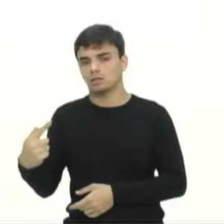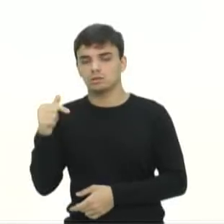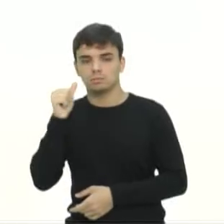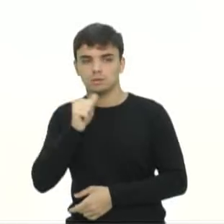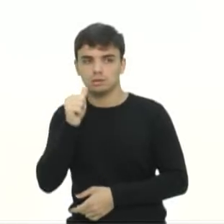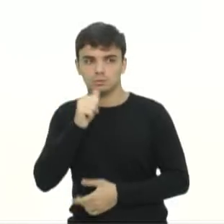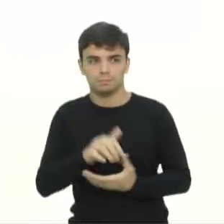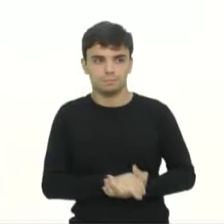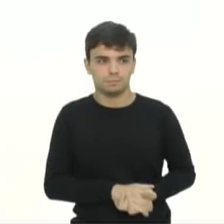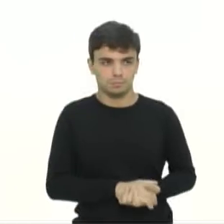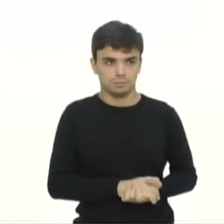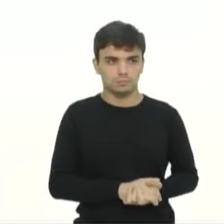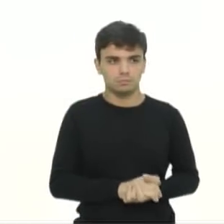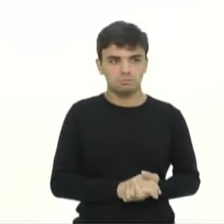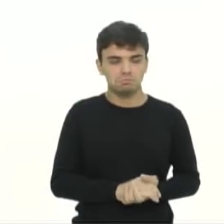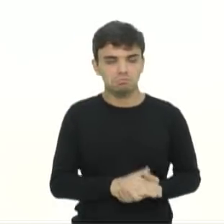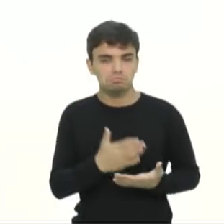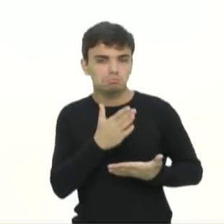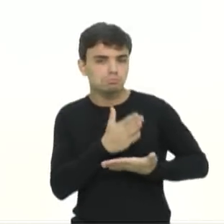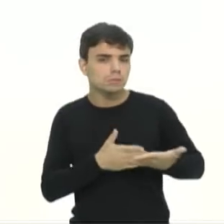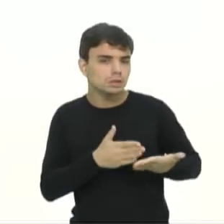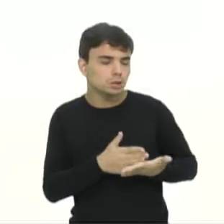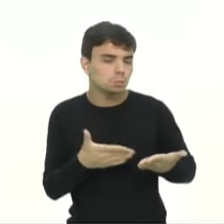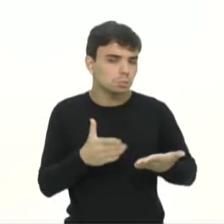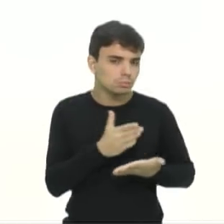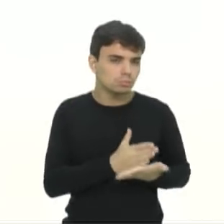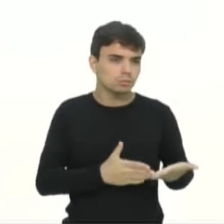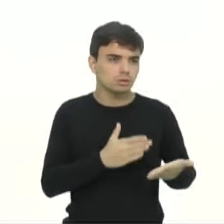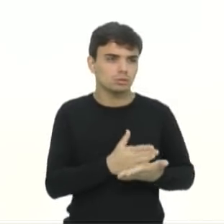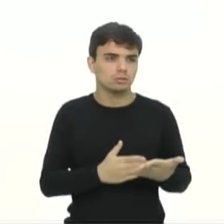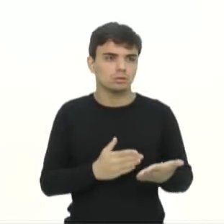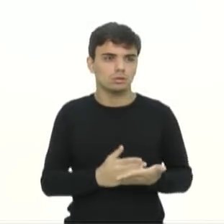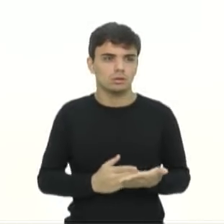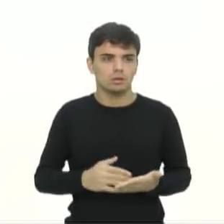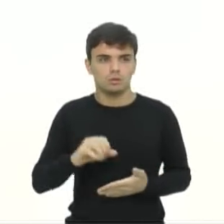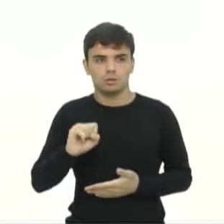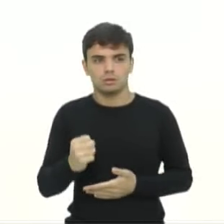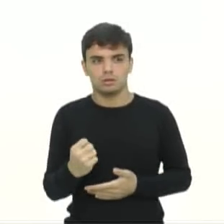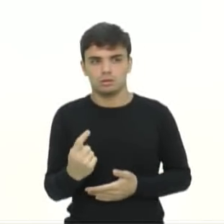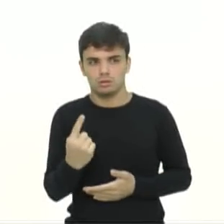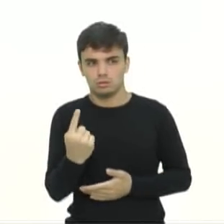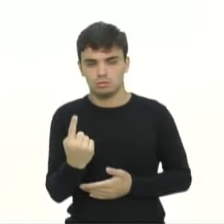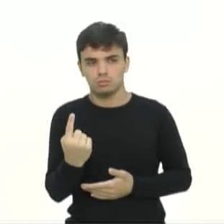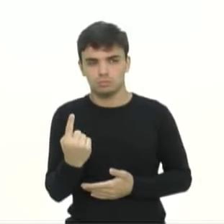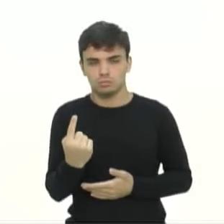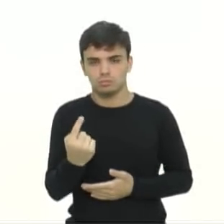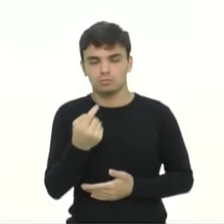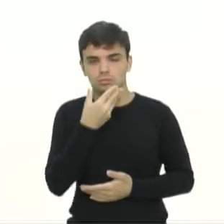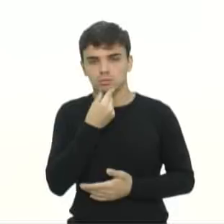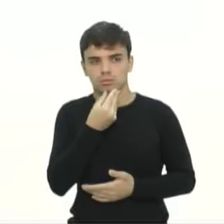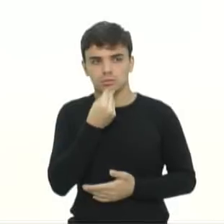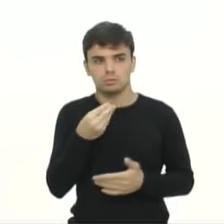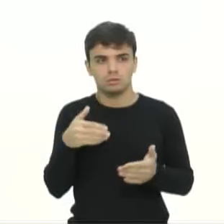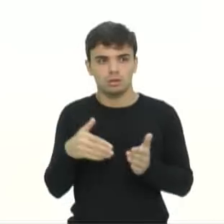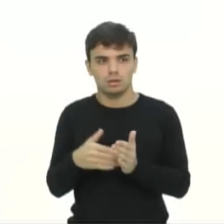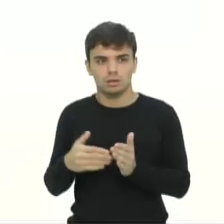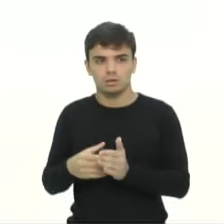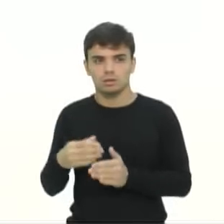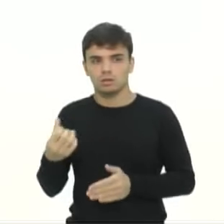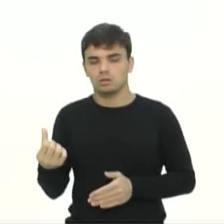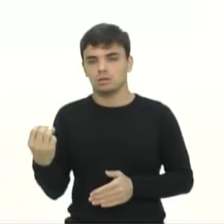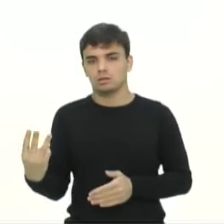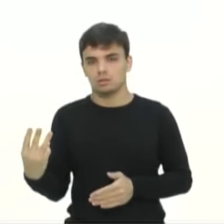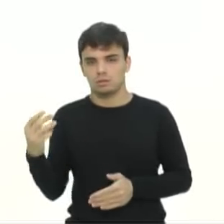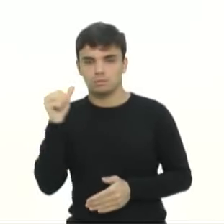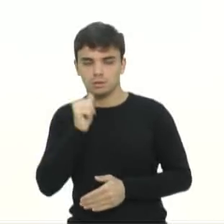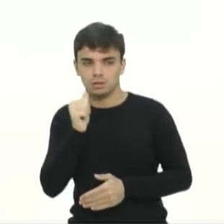médio até 81 no masculino, até 63 quilos no feminino. Médio até